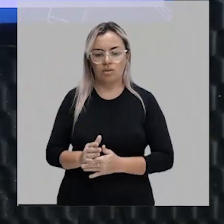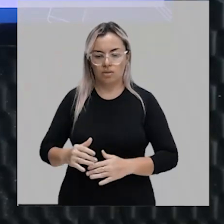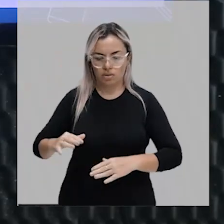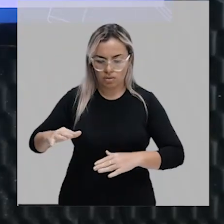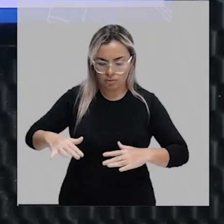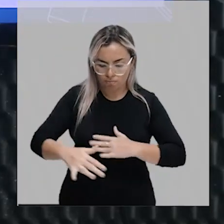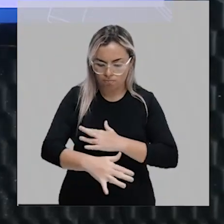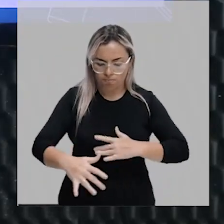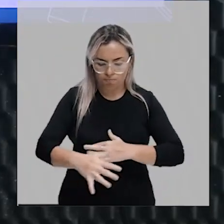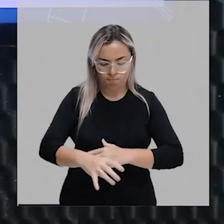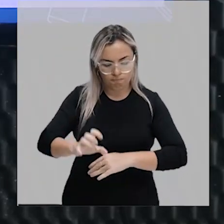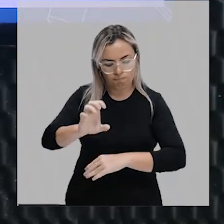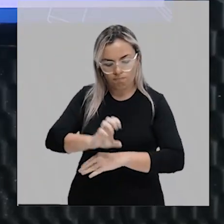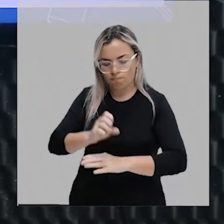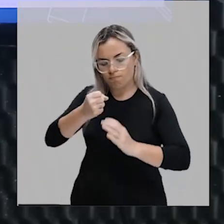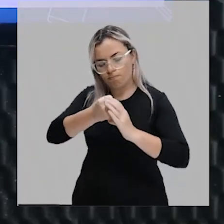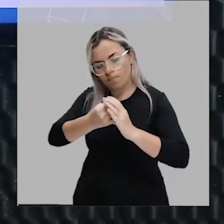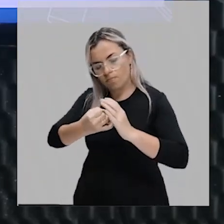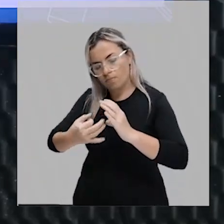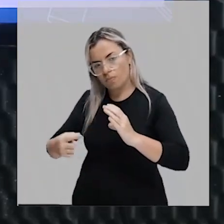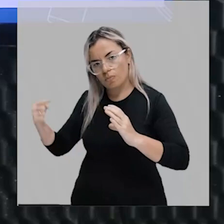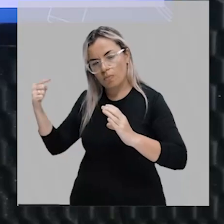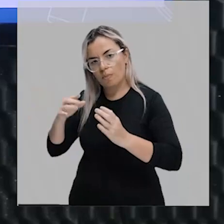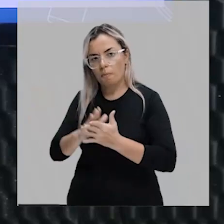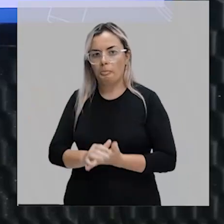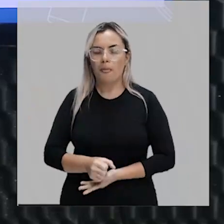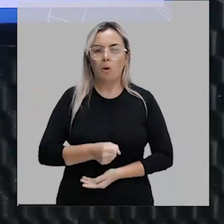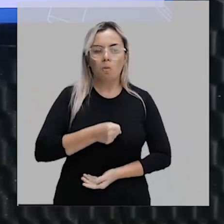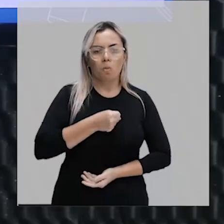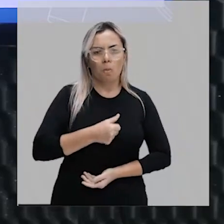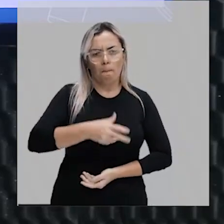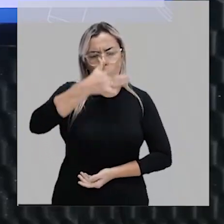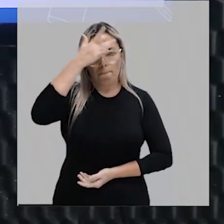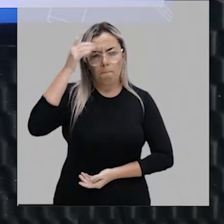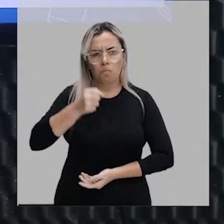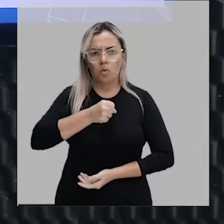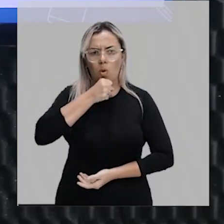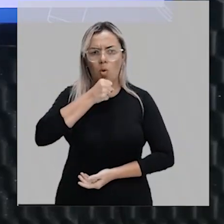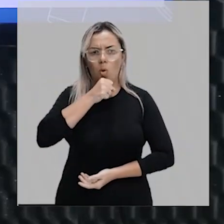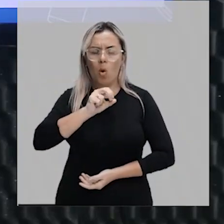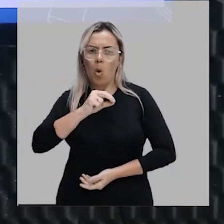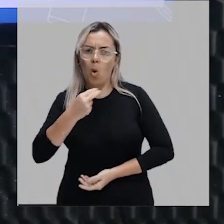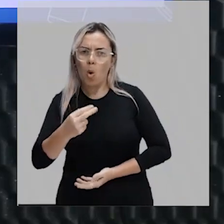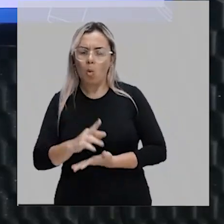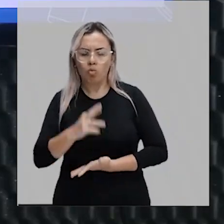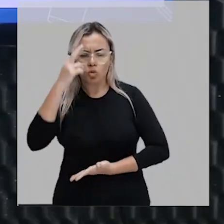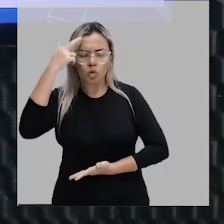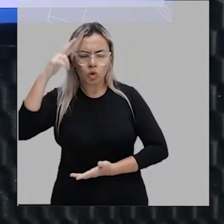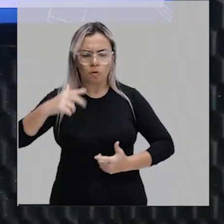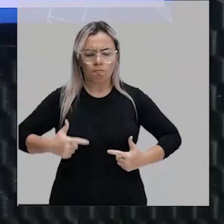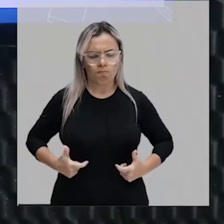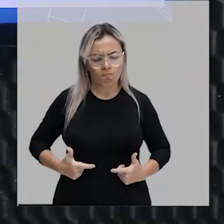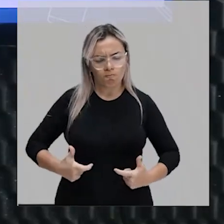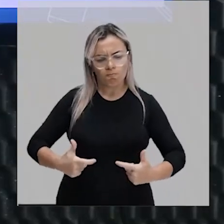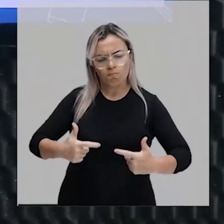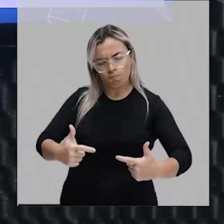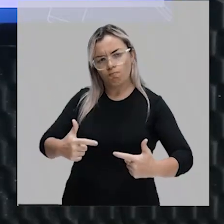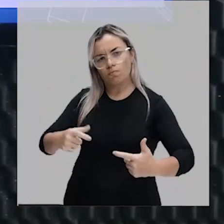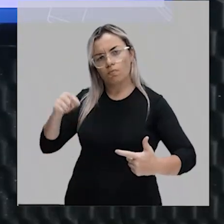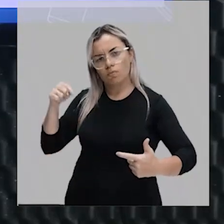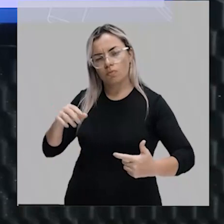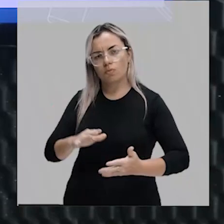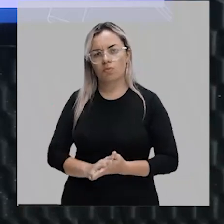liderança que pode ser caracterizada como um ancião ou um chefe guerreiro. Essas cidades-estados terão uma